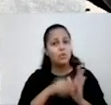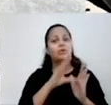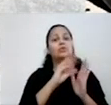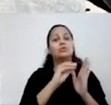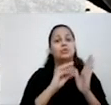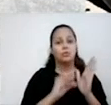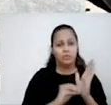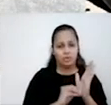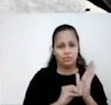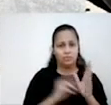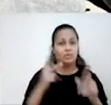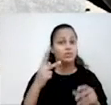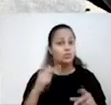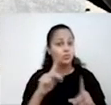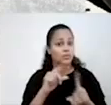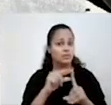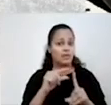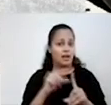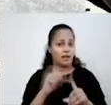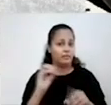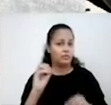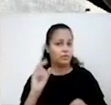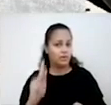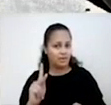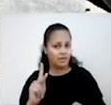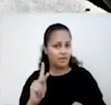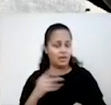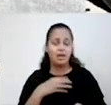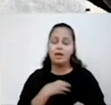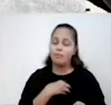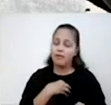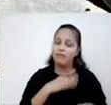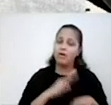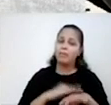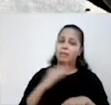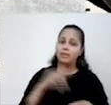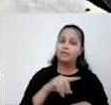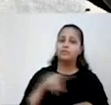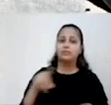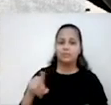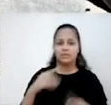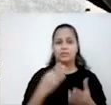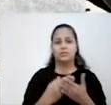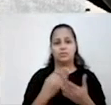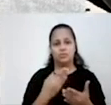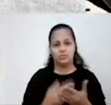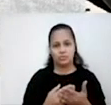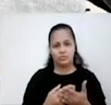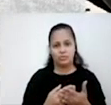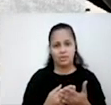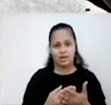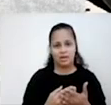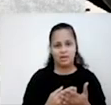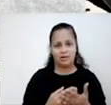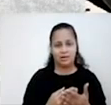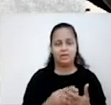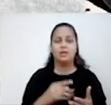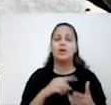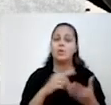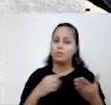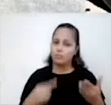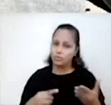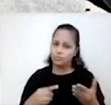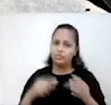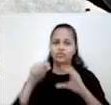conteúdo a partir das suas palavras, ok? Então é uma forma a mais de vocês estudarem, além da apostila, além